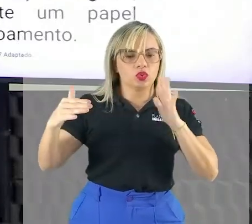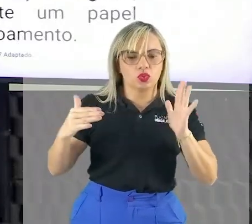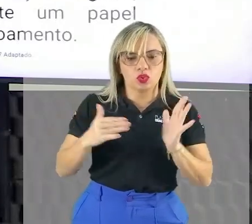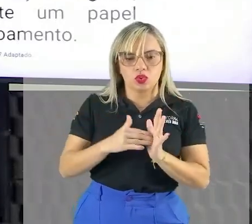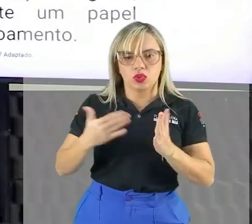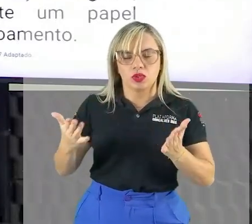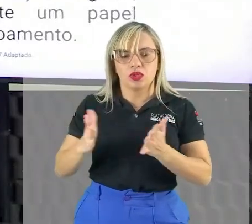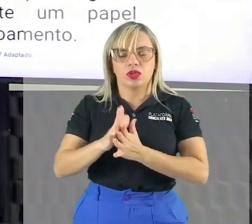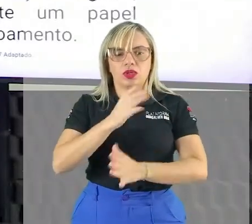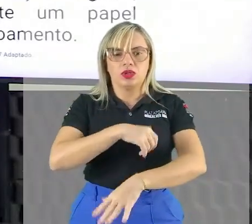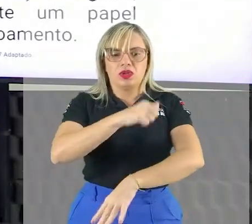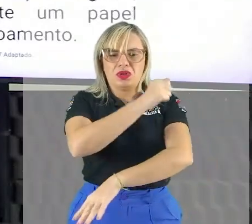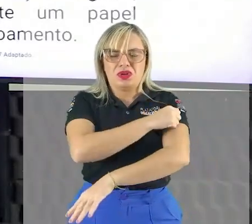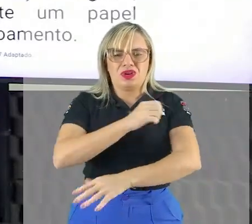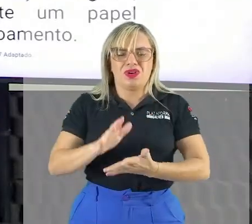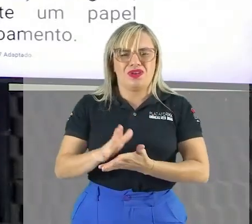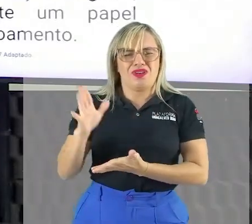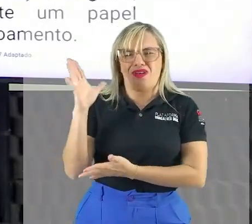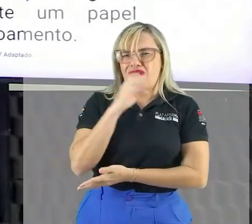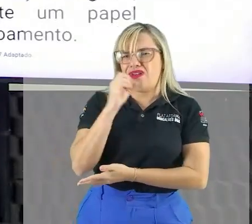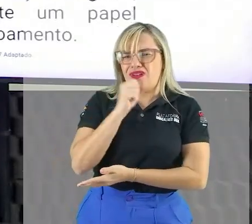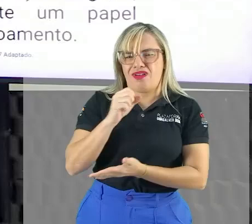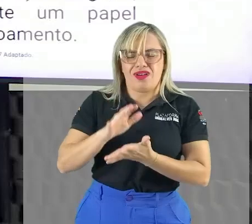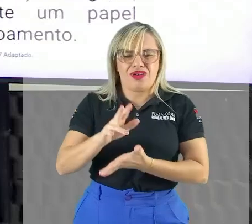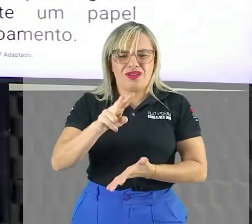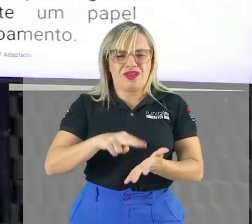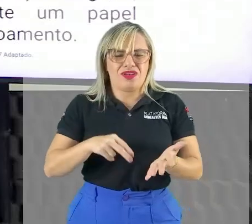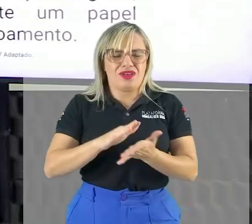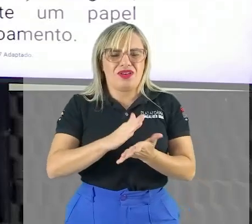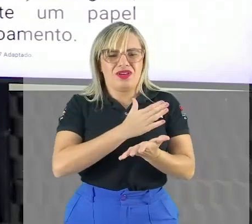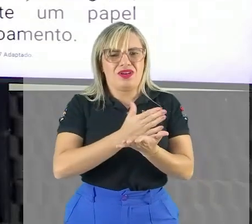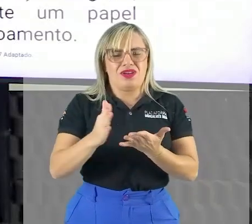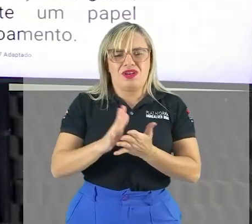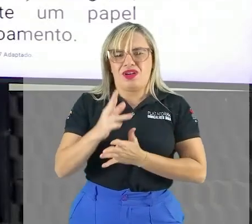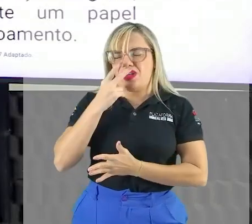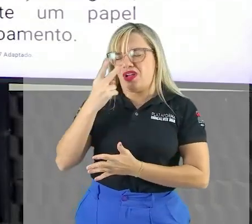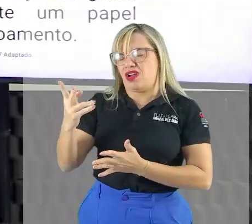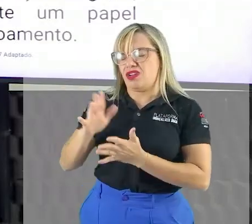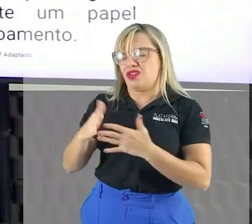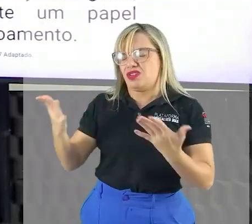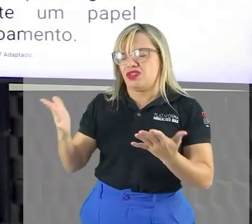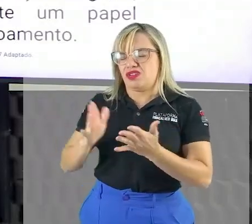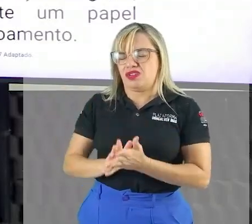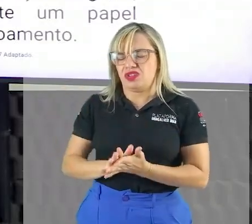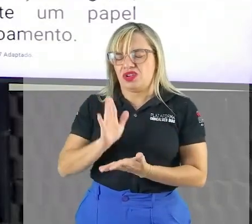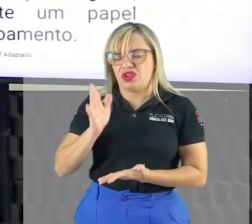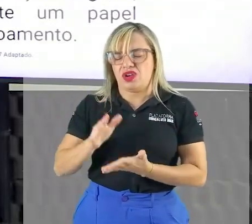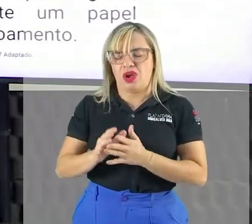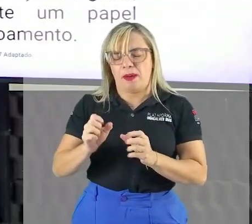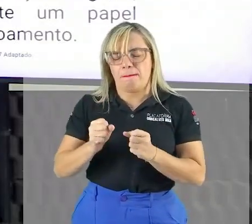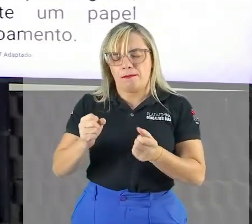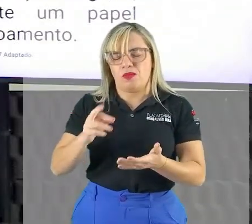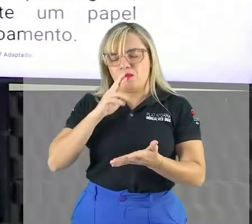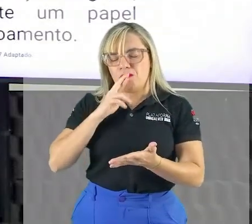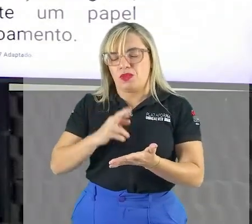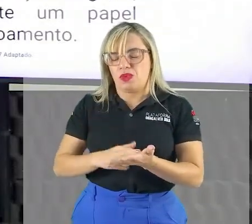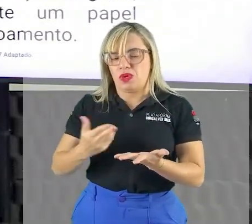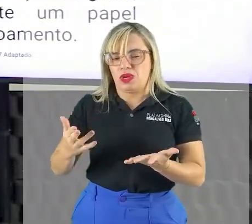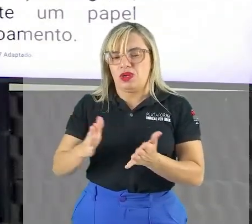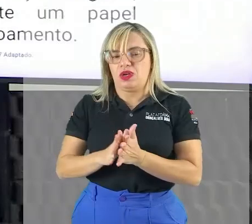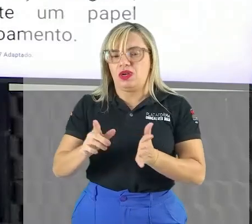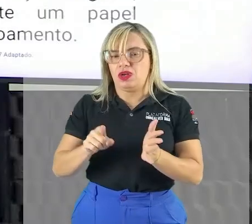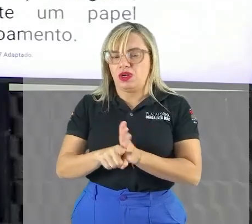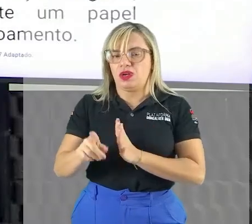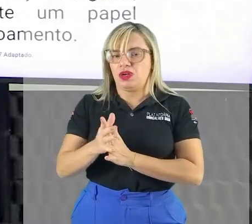aluno, apressadamente, ele quer ler o começo e acha que já pode responder, né, as questões. Cuidado,